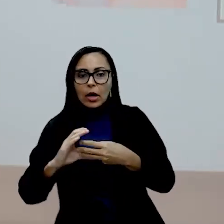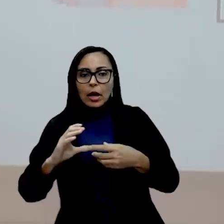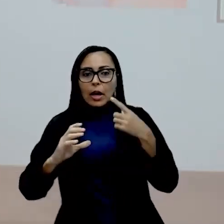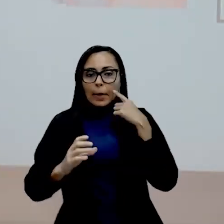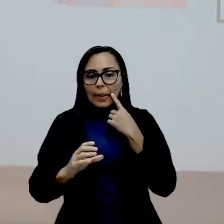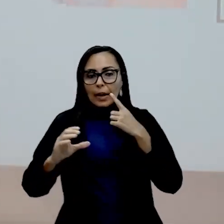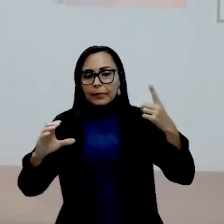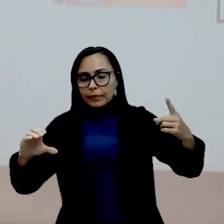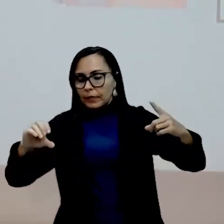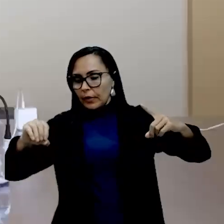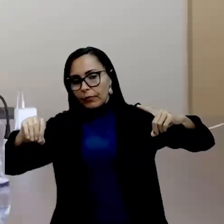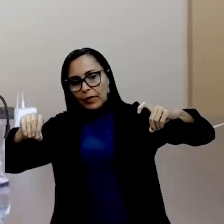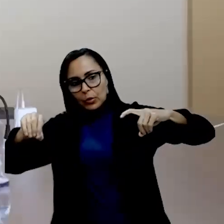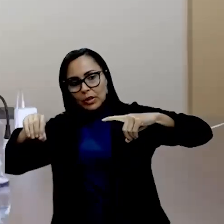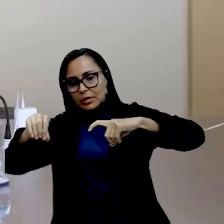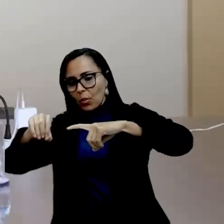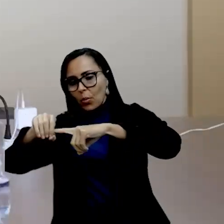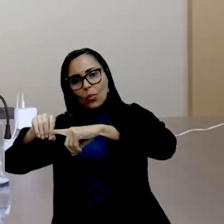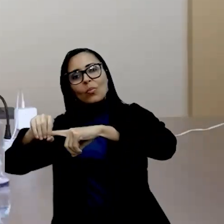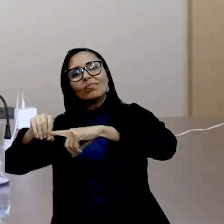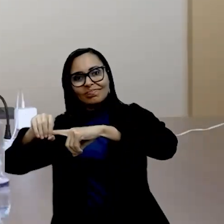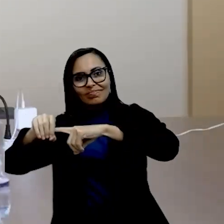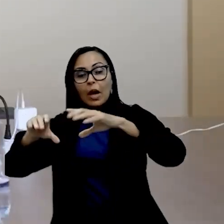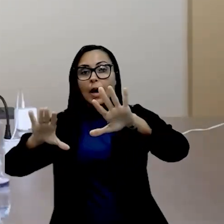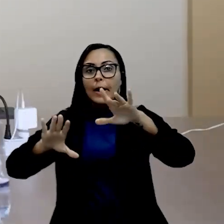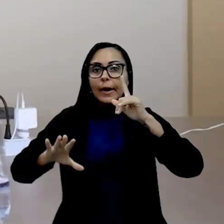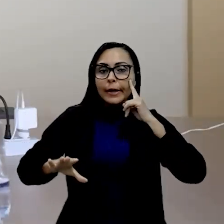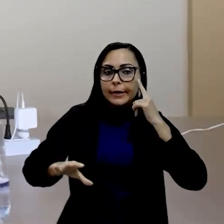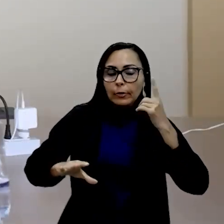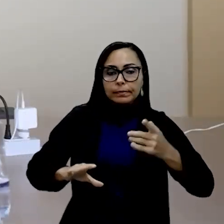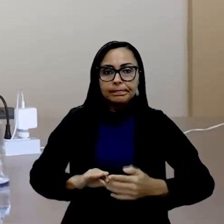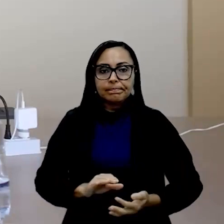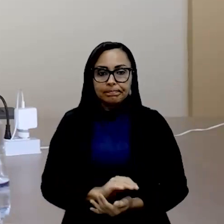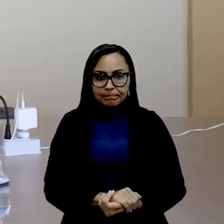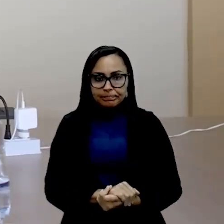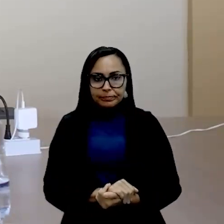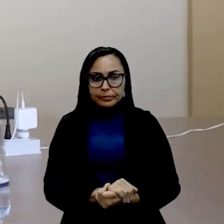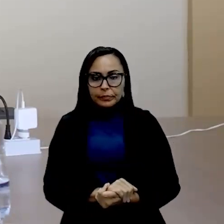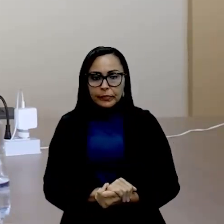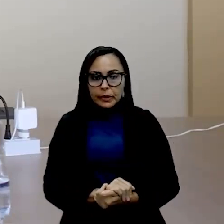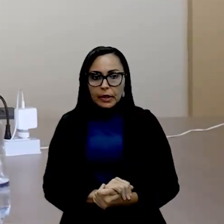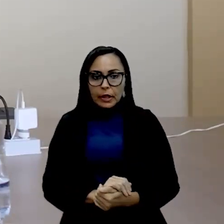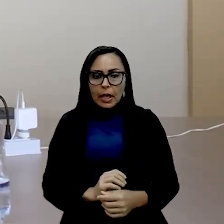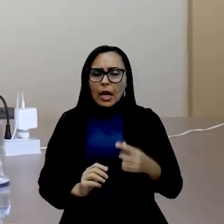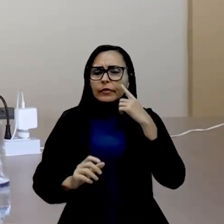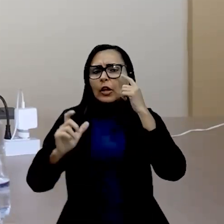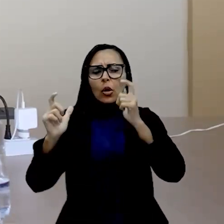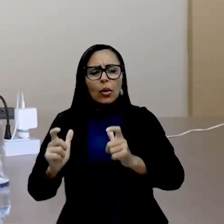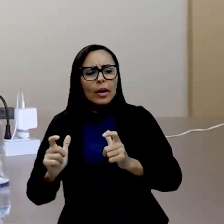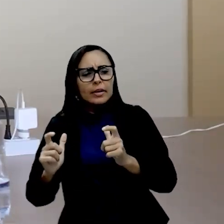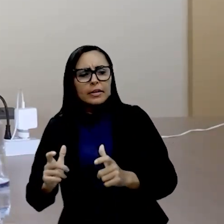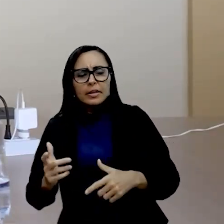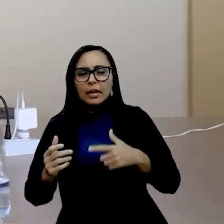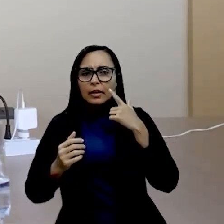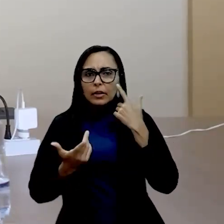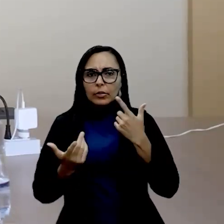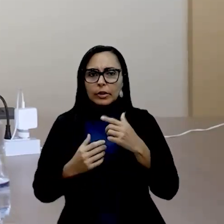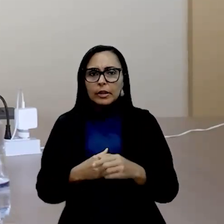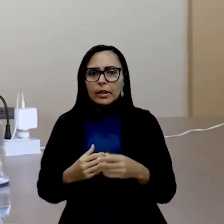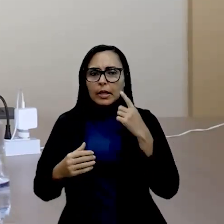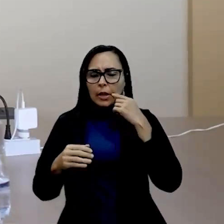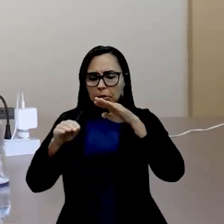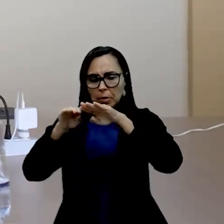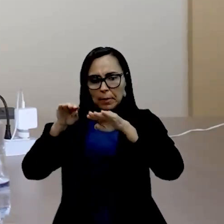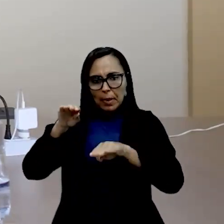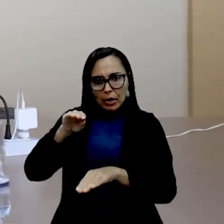né? Então, isso aqui seria... E onde ela está localizada? Logo abaixo da bexiga, tá? Logo abaixo da